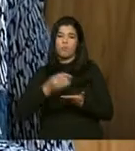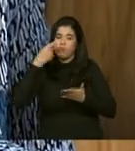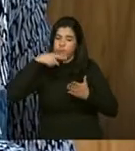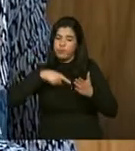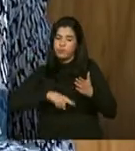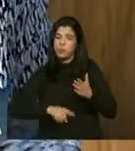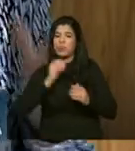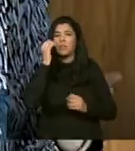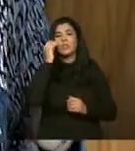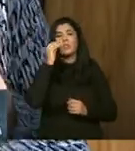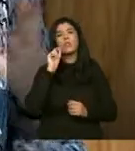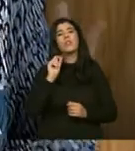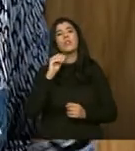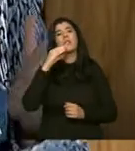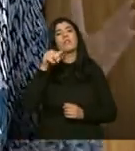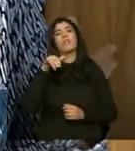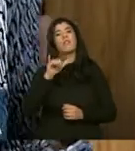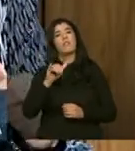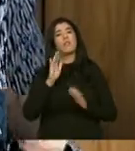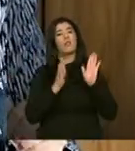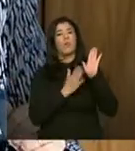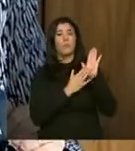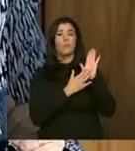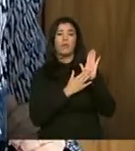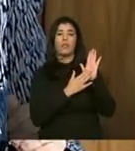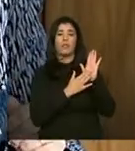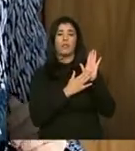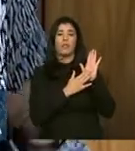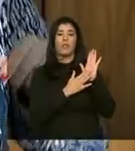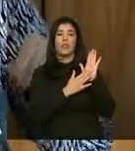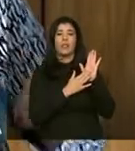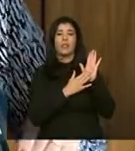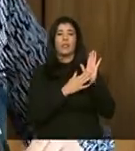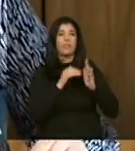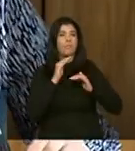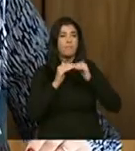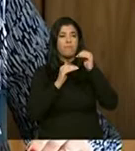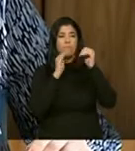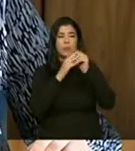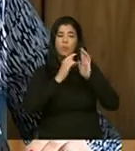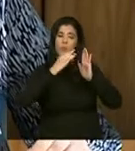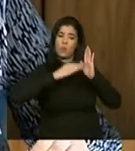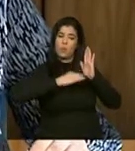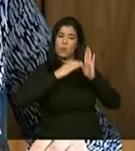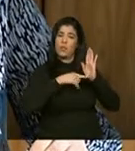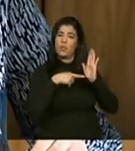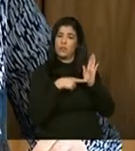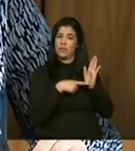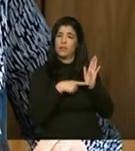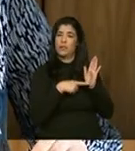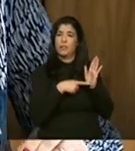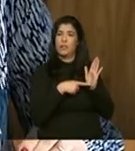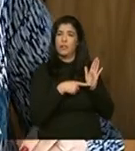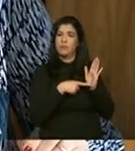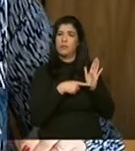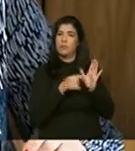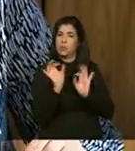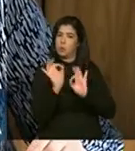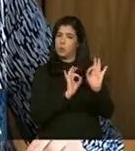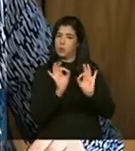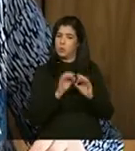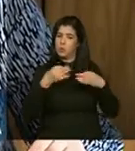pela CNI, né, amplamente consolidadas num documento bastante